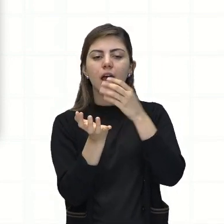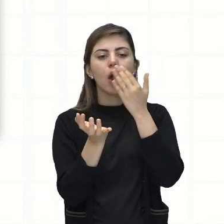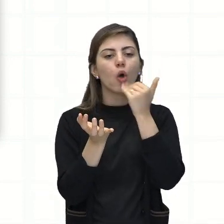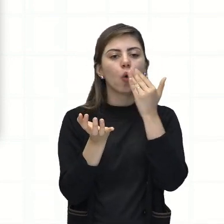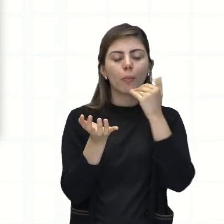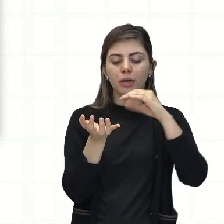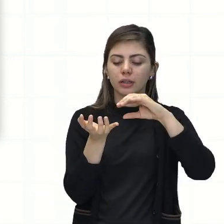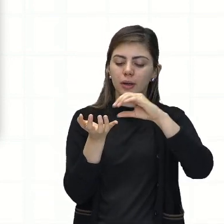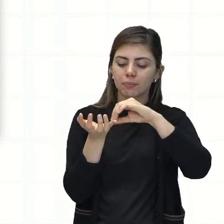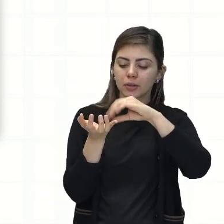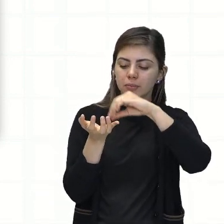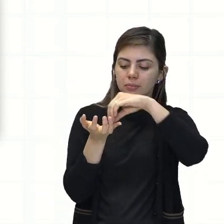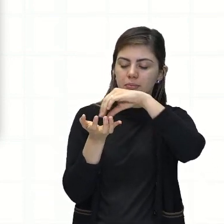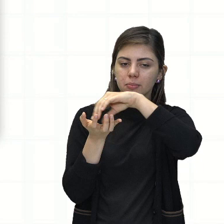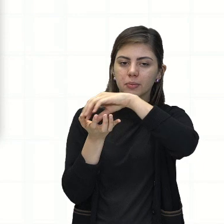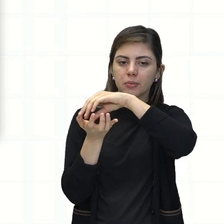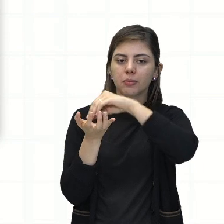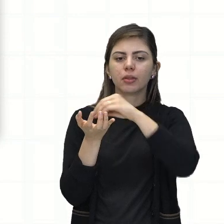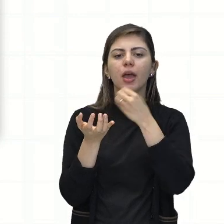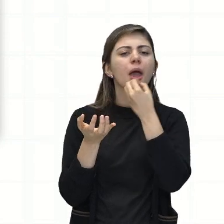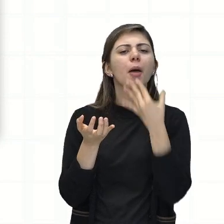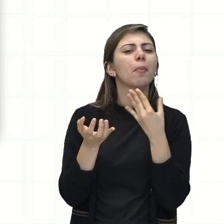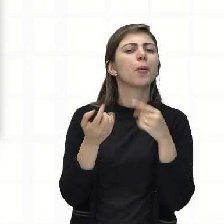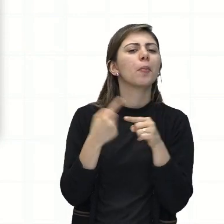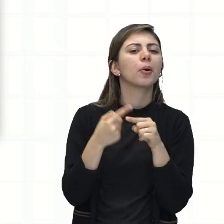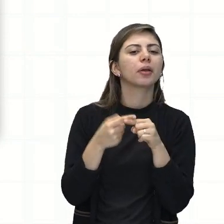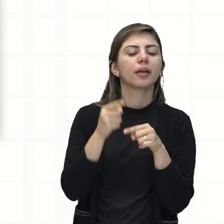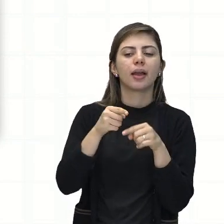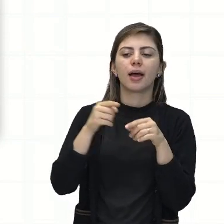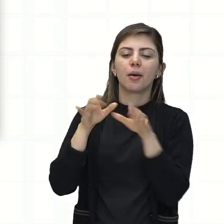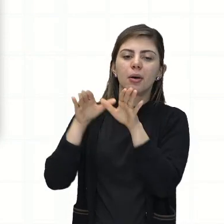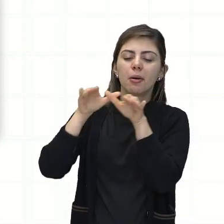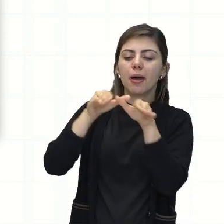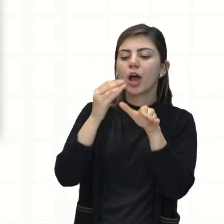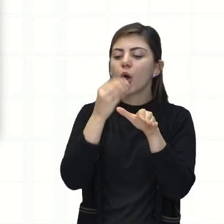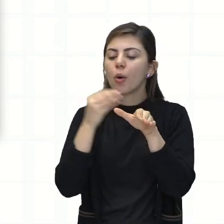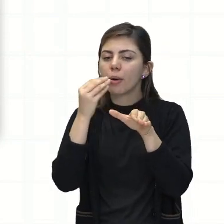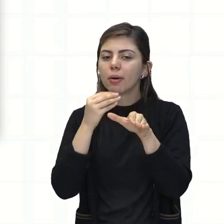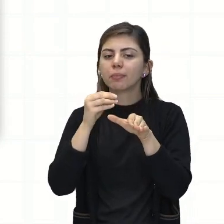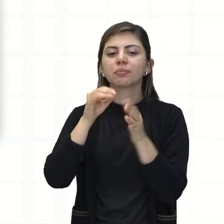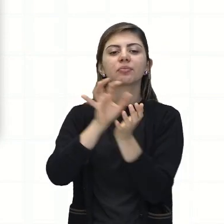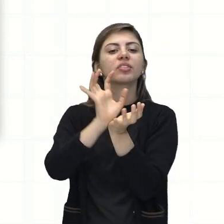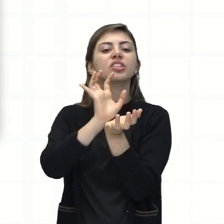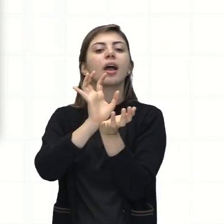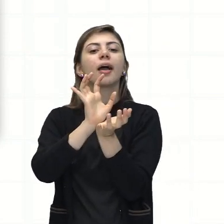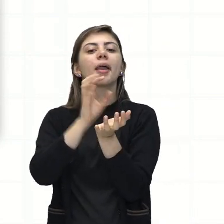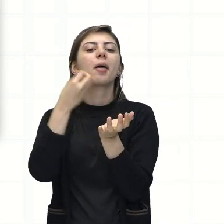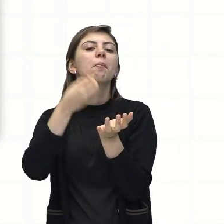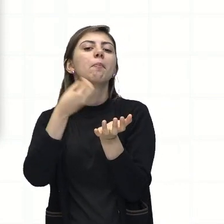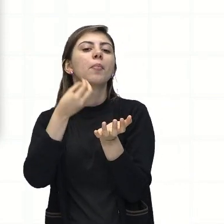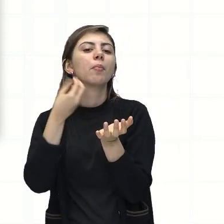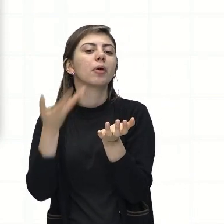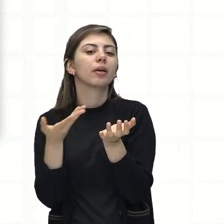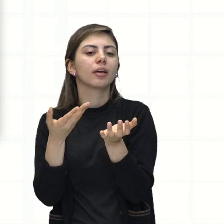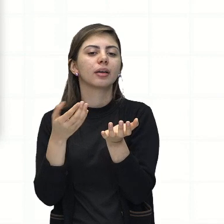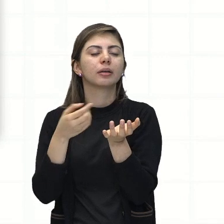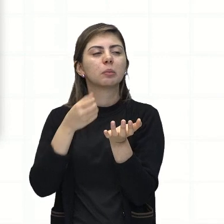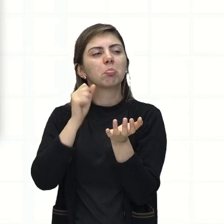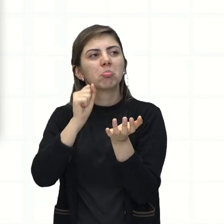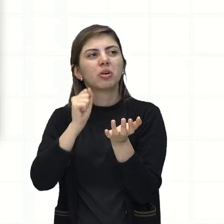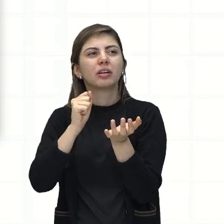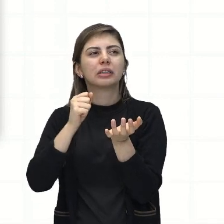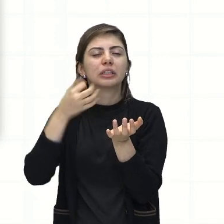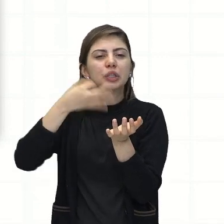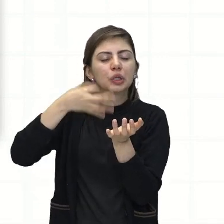ele se alimenta. E por que isso é bom para o jacaré? Porque ele está ali tirando aquela carne que poderia estar ali incomodando o dente